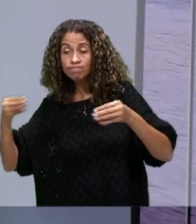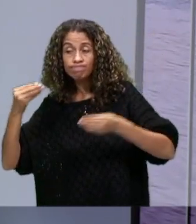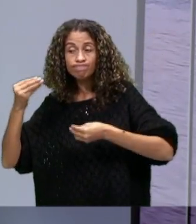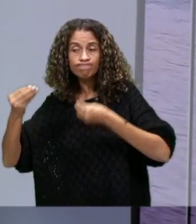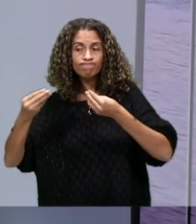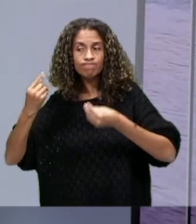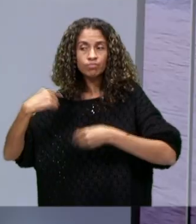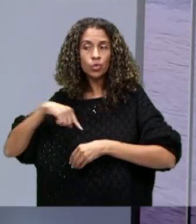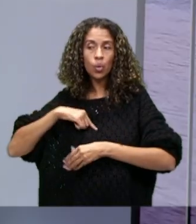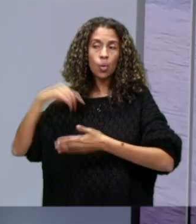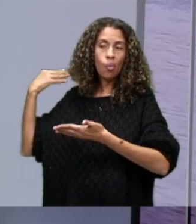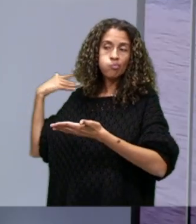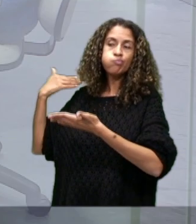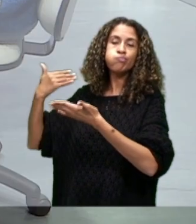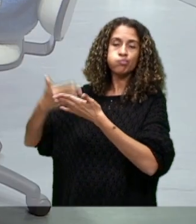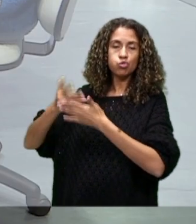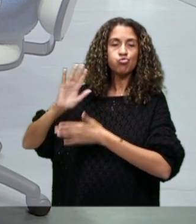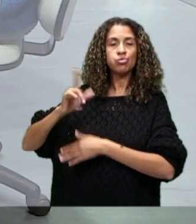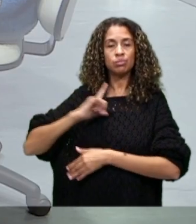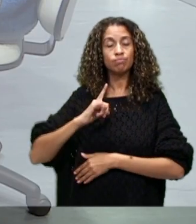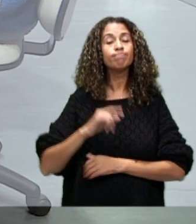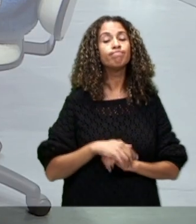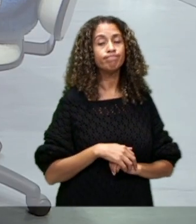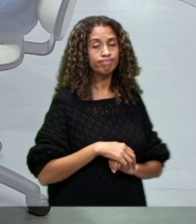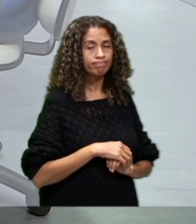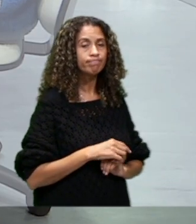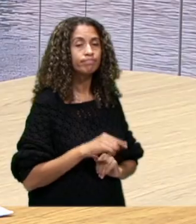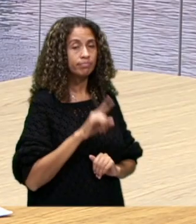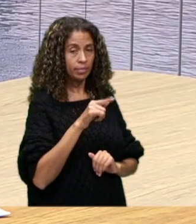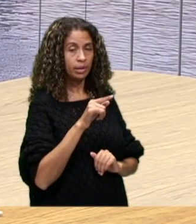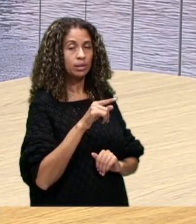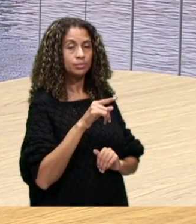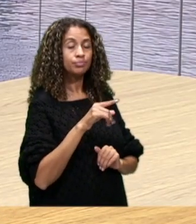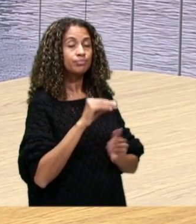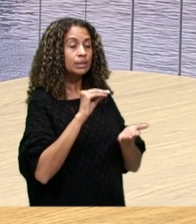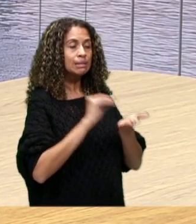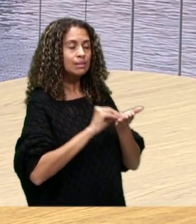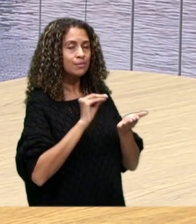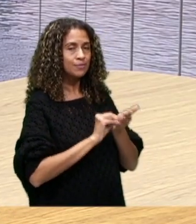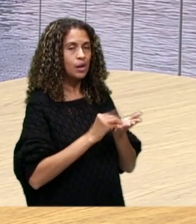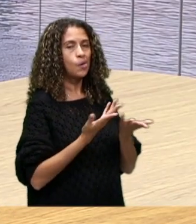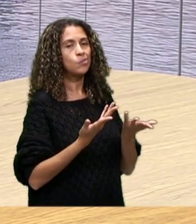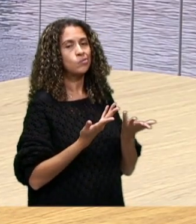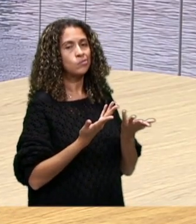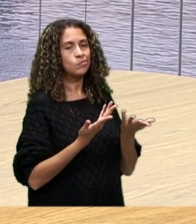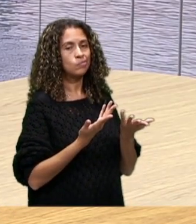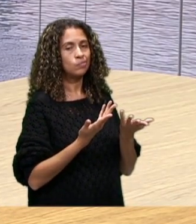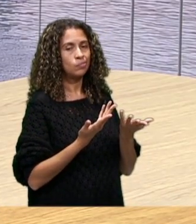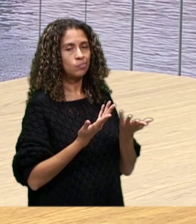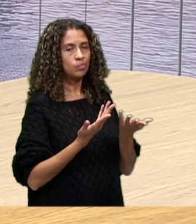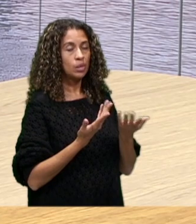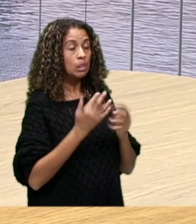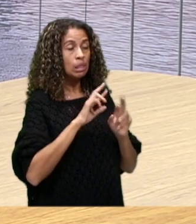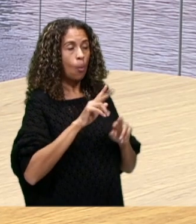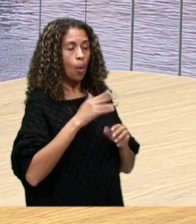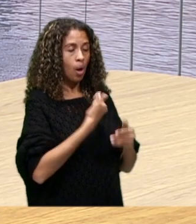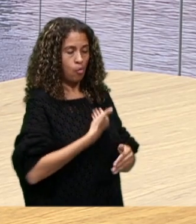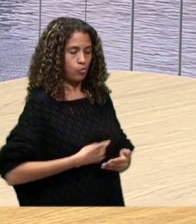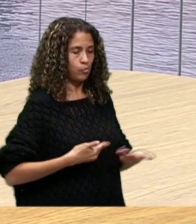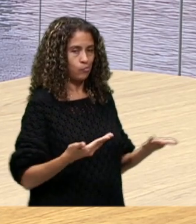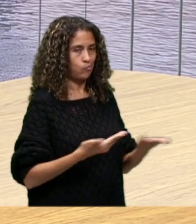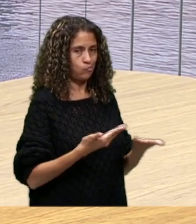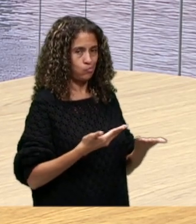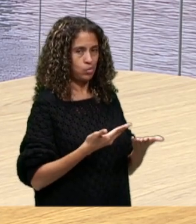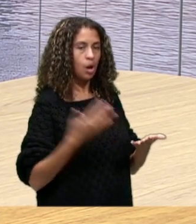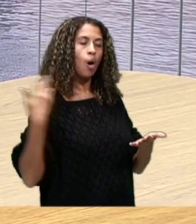os históricos, né, da questão das enchentes. E essa falta, digamos assim, não é um problema do governo atual, é